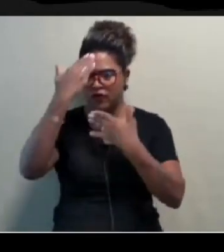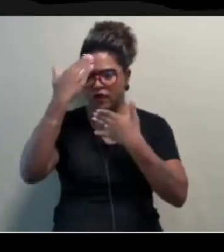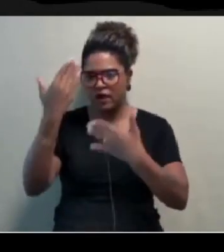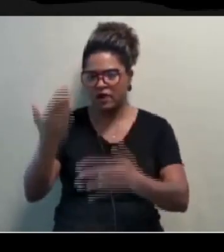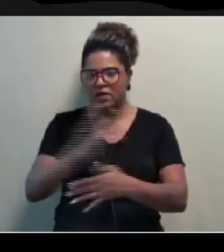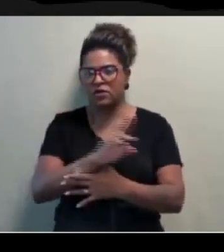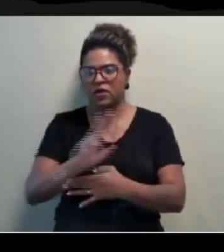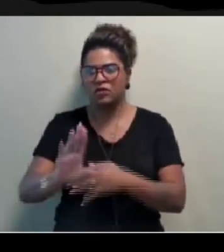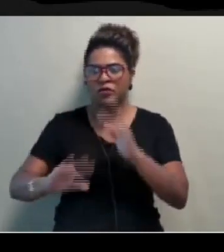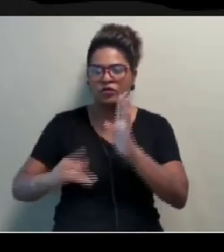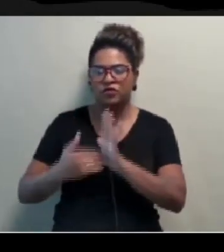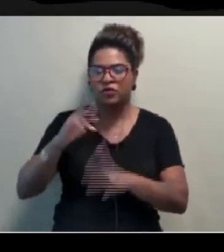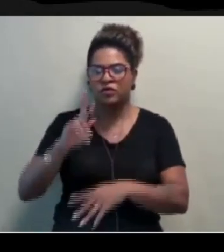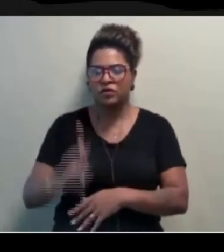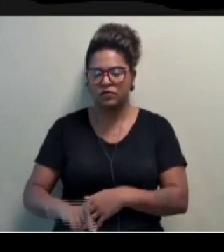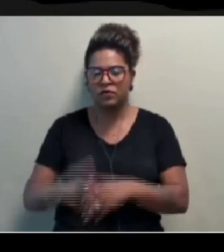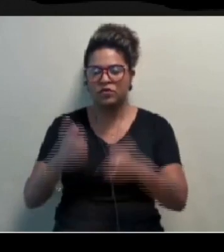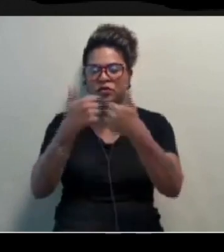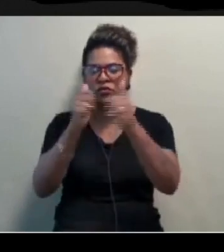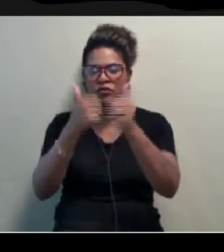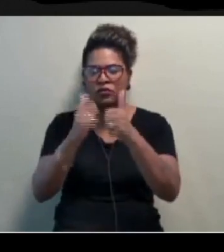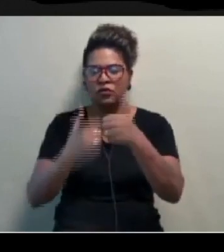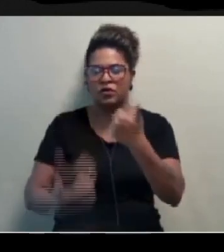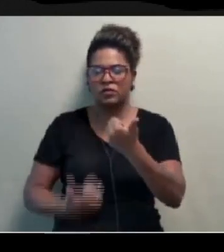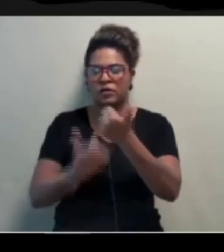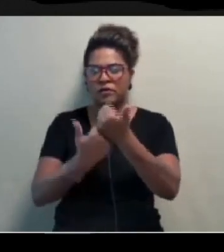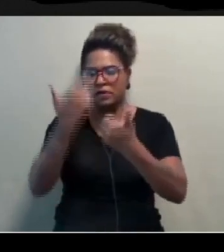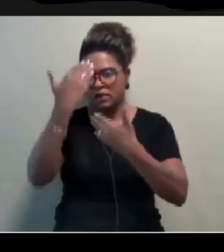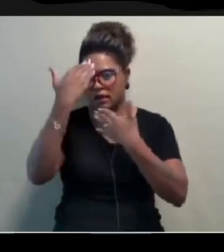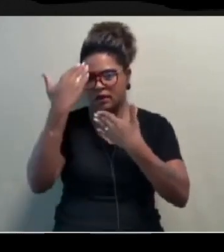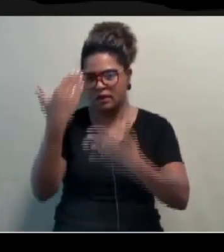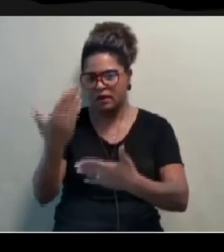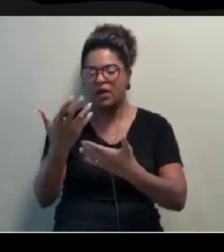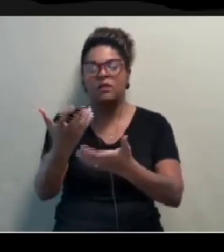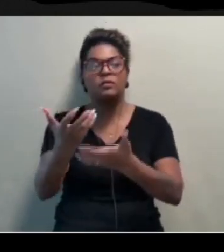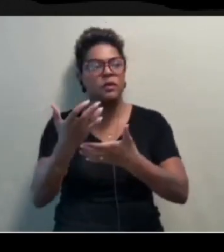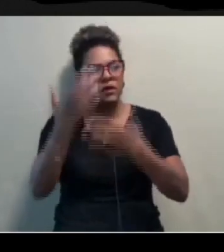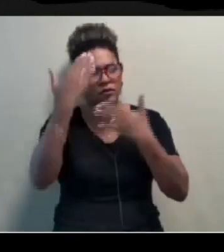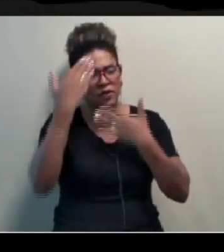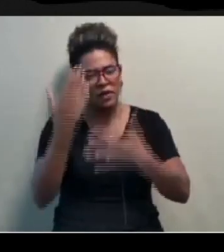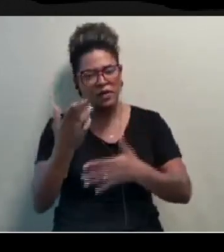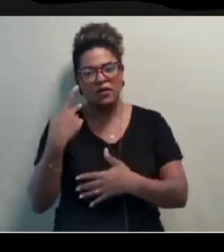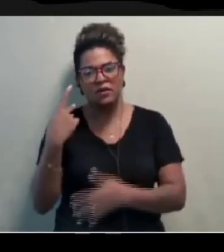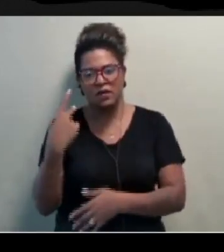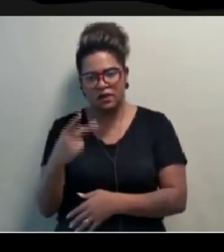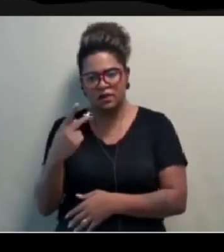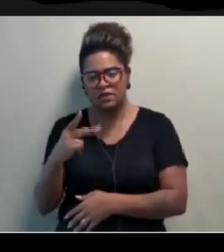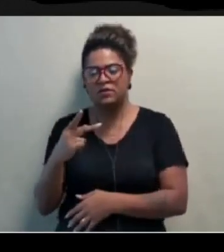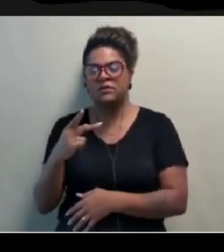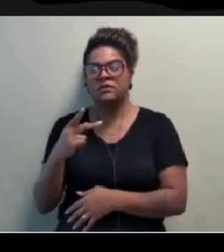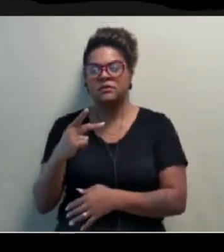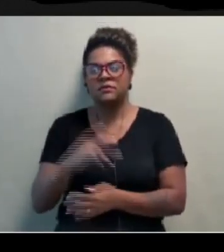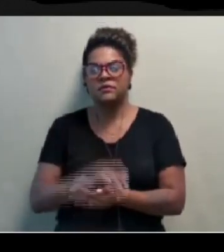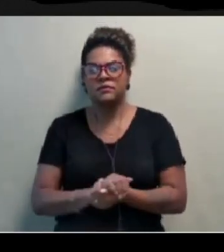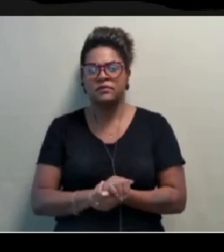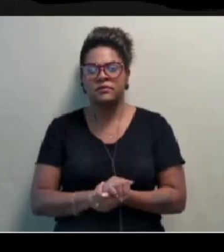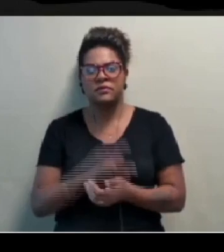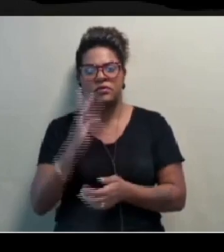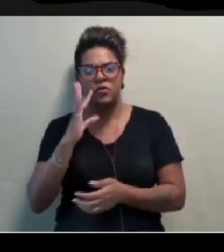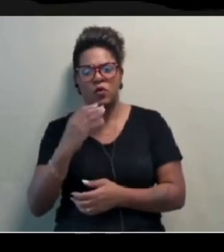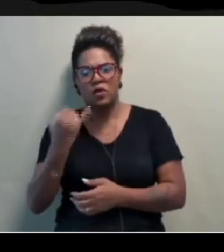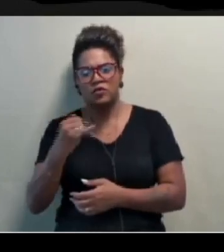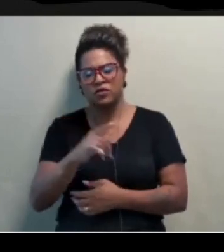todos nós, do Suplementar, eu te agradeço. Quero te agradecer, né? Passando para te agradecer. Eu acho que se não fosse pela